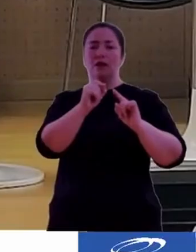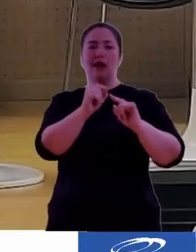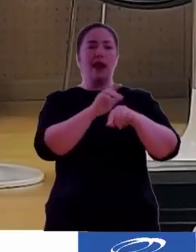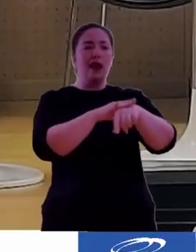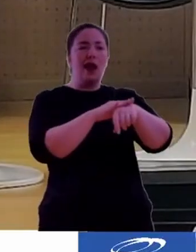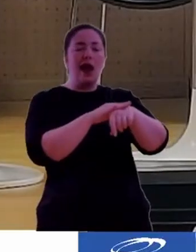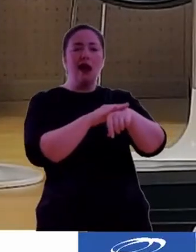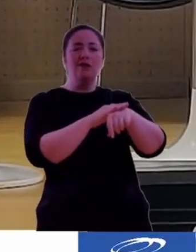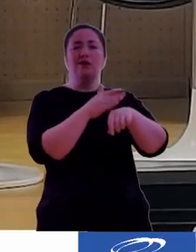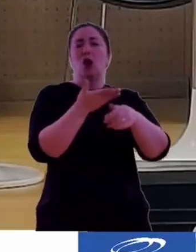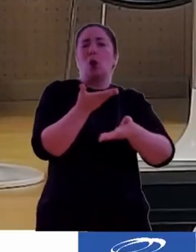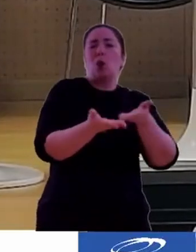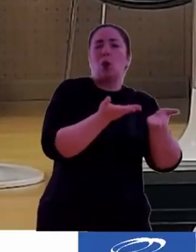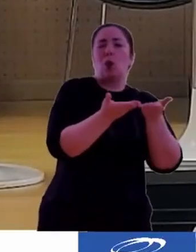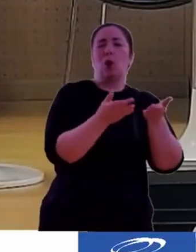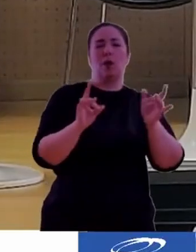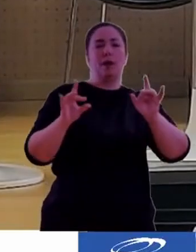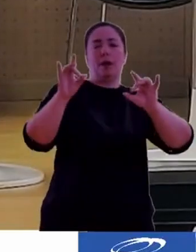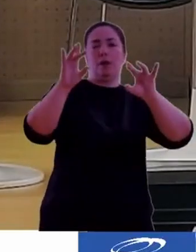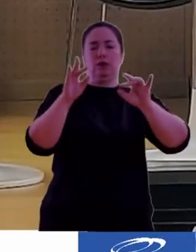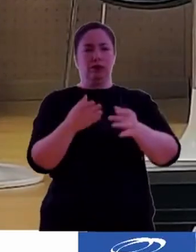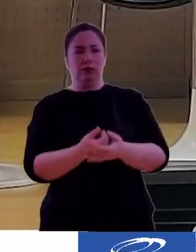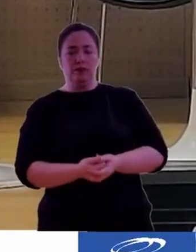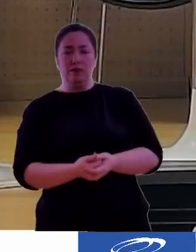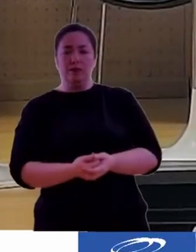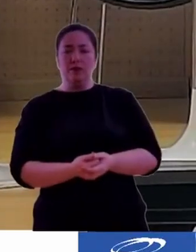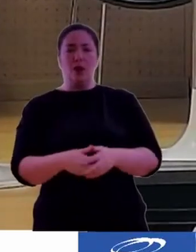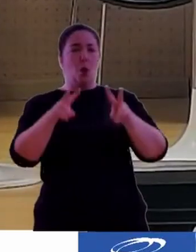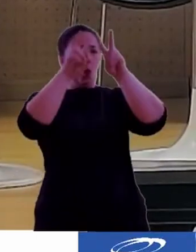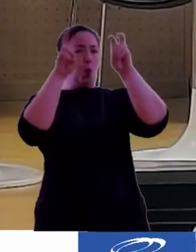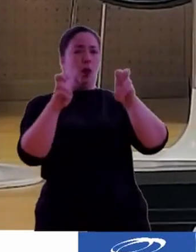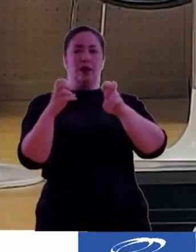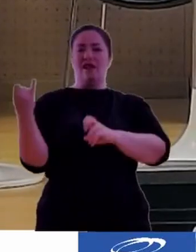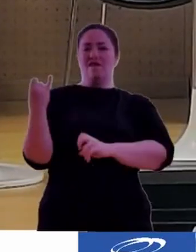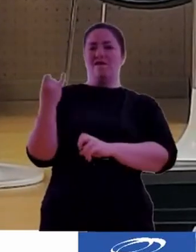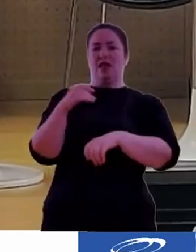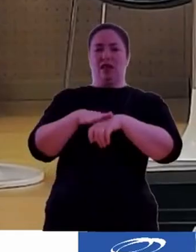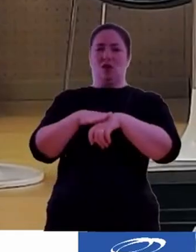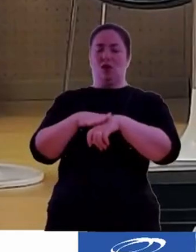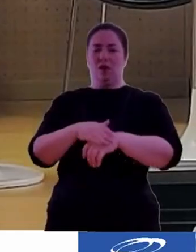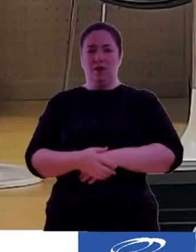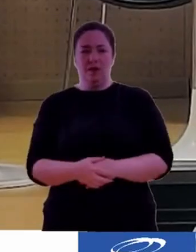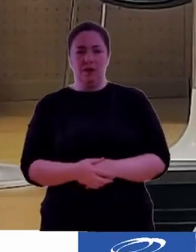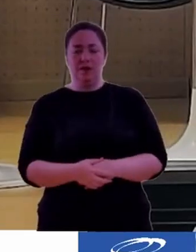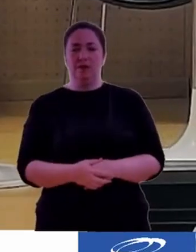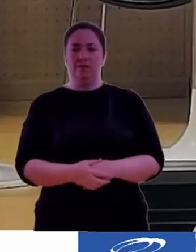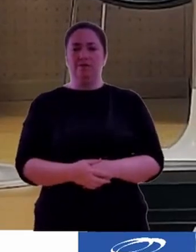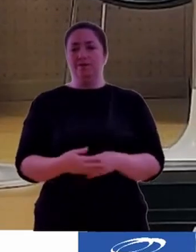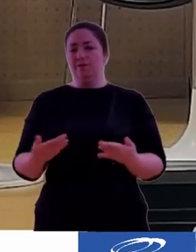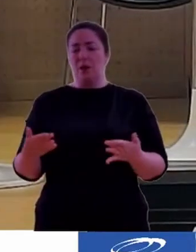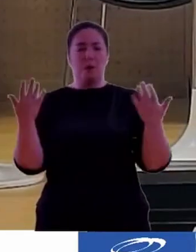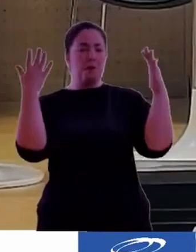enfim, uma atenção toda especial ao tema infecção. Então, eu quero